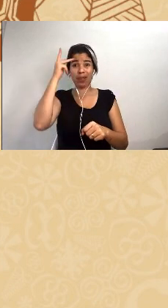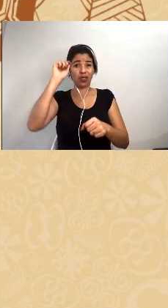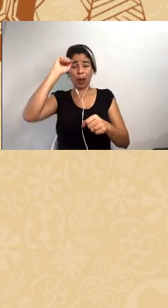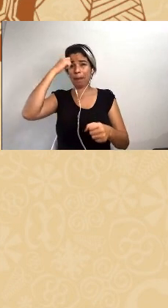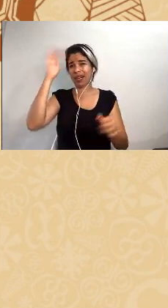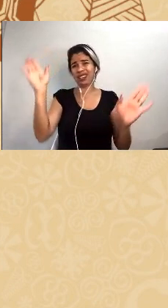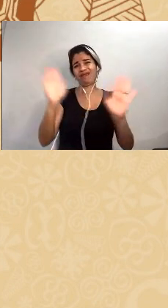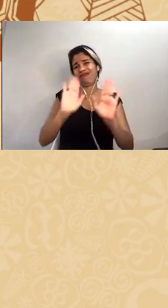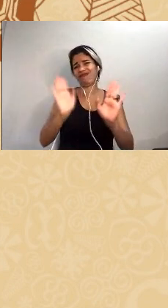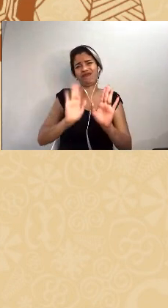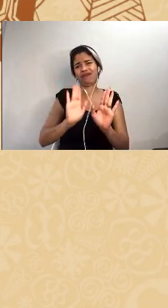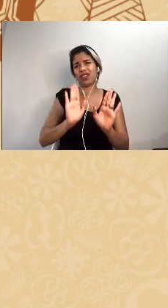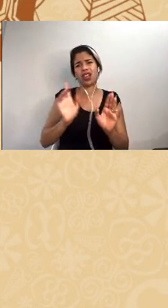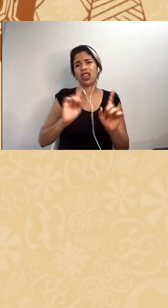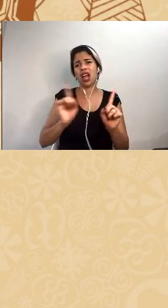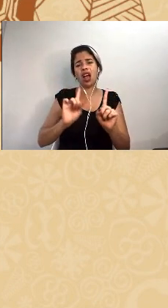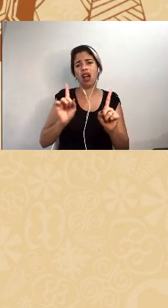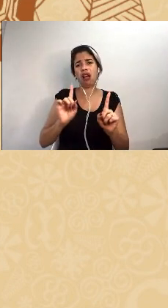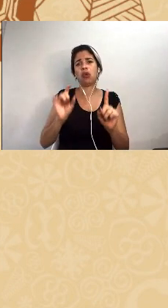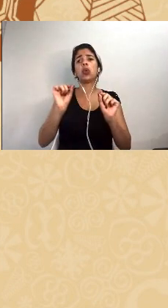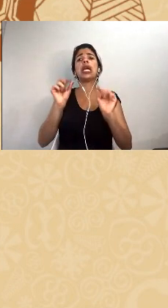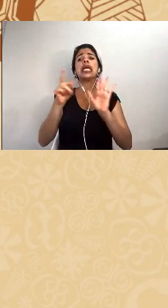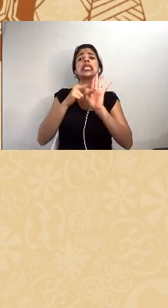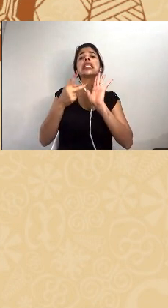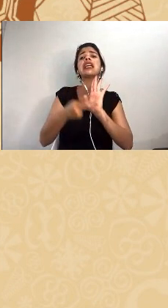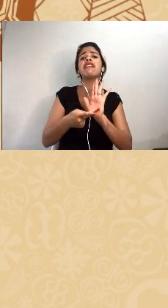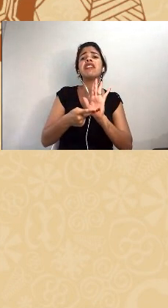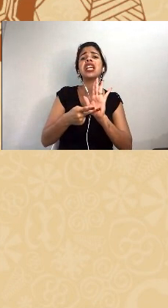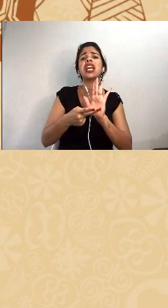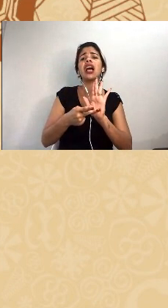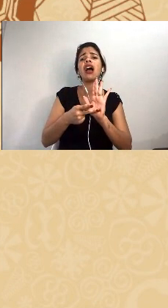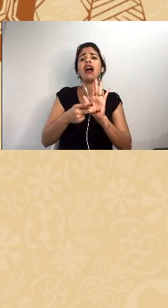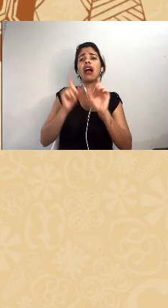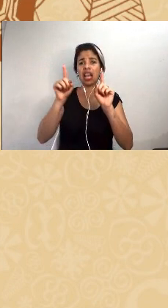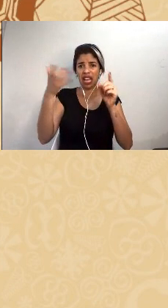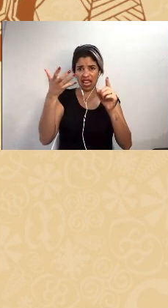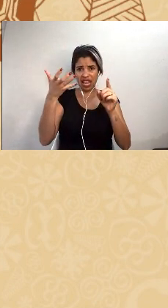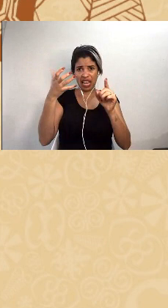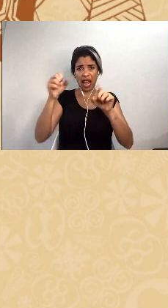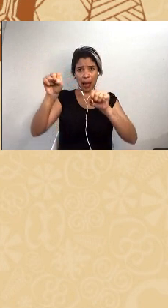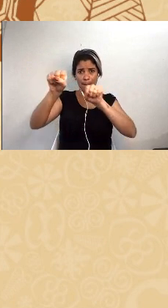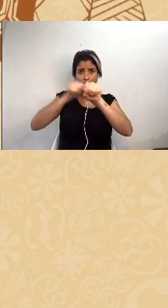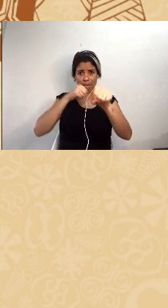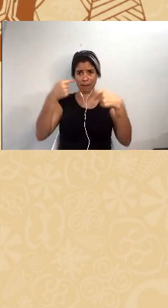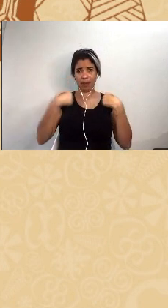né? O que você está querendo dizer com isso? Você está me matando? Você quer me matar, isso?